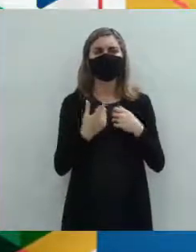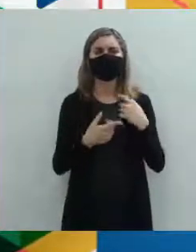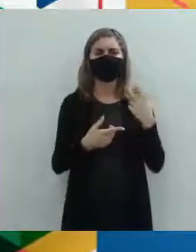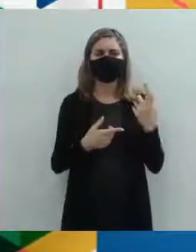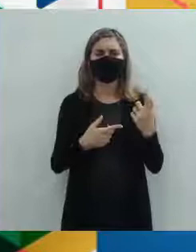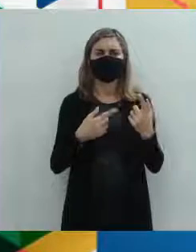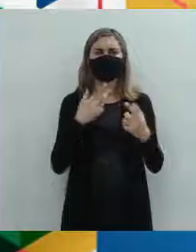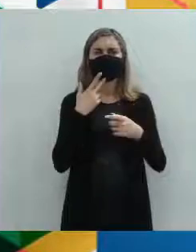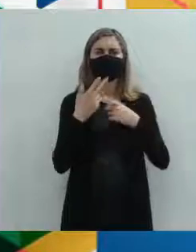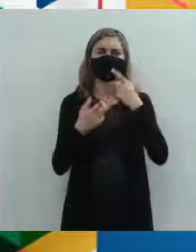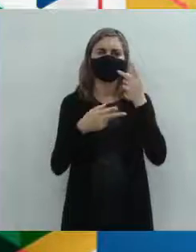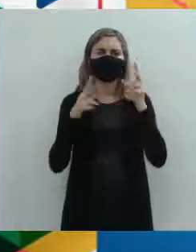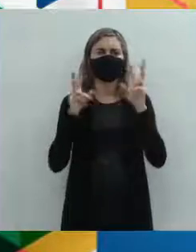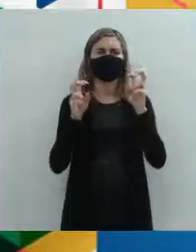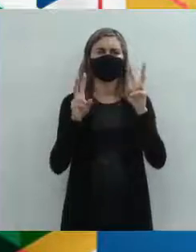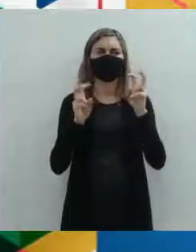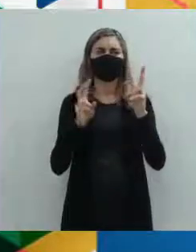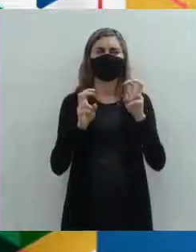vamos falar sobre